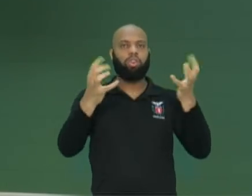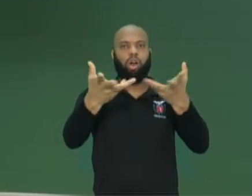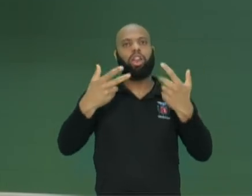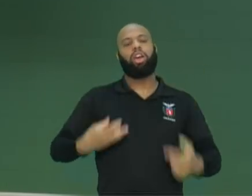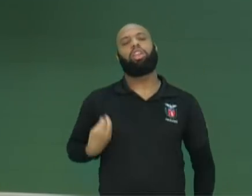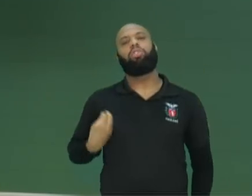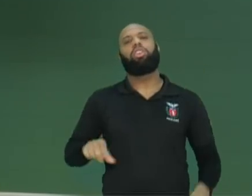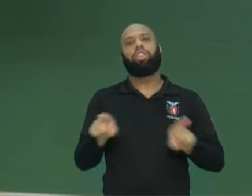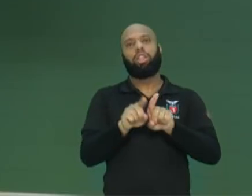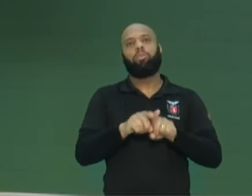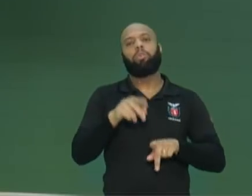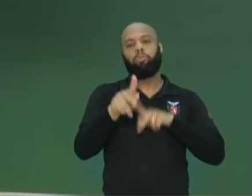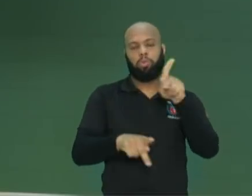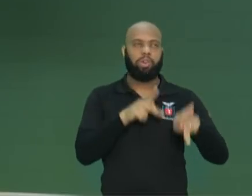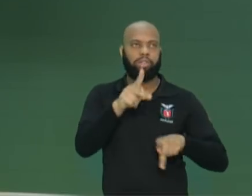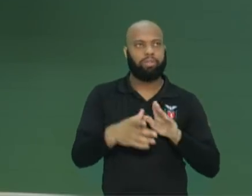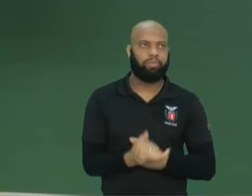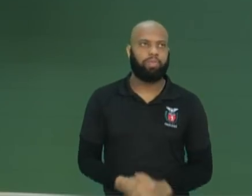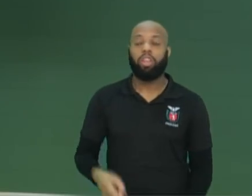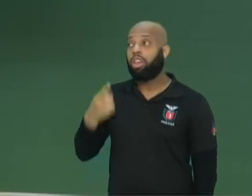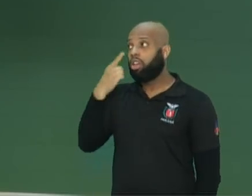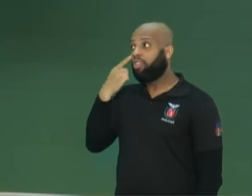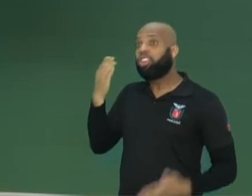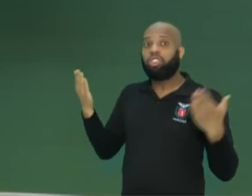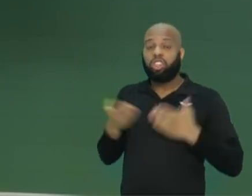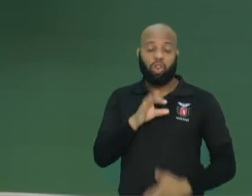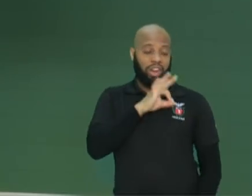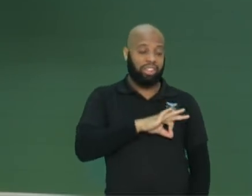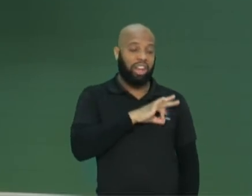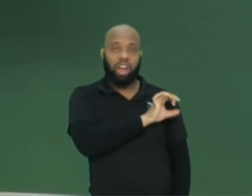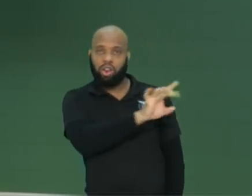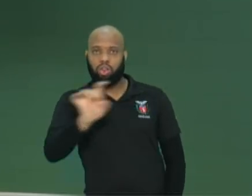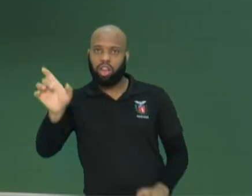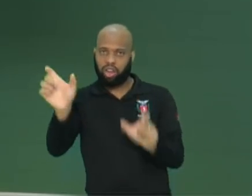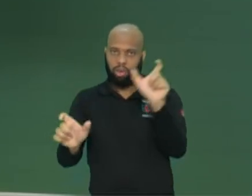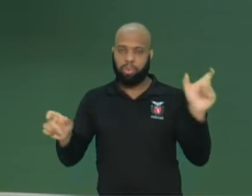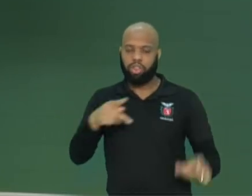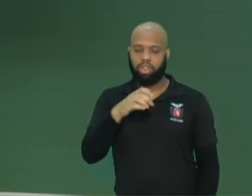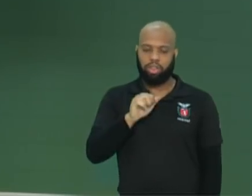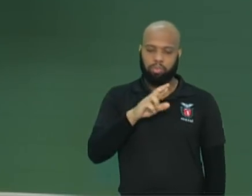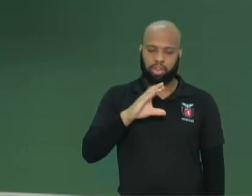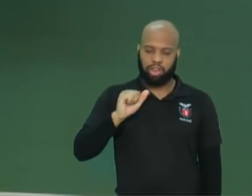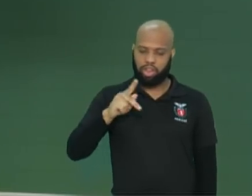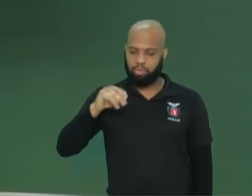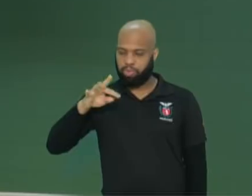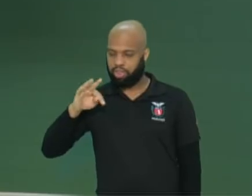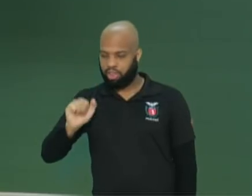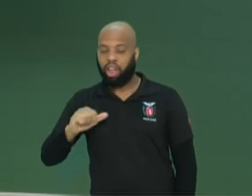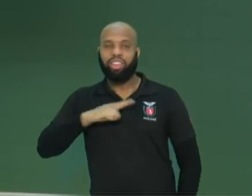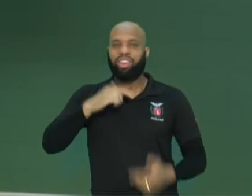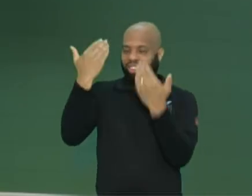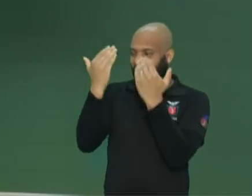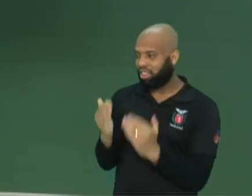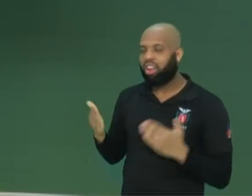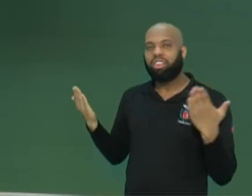da população. Tá? Ali a renda per capita, então, analisando o que que nós vamos